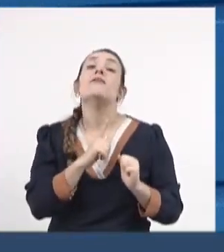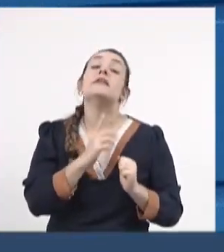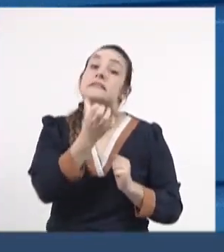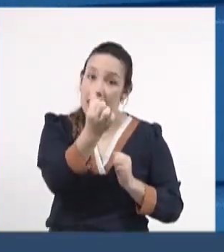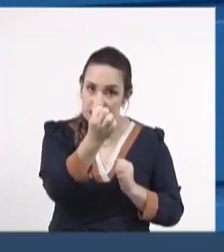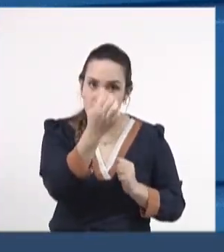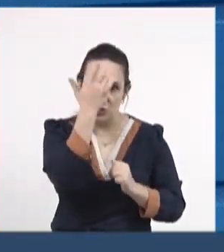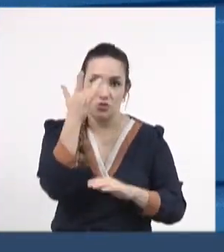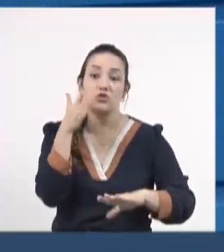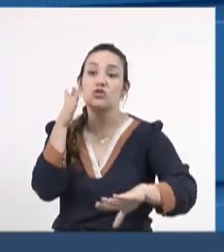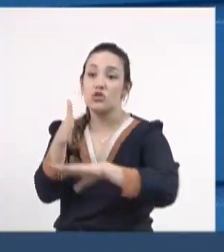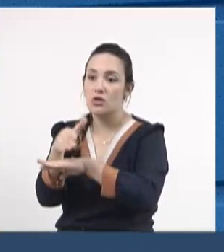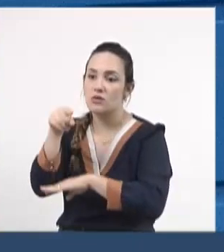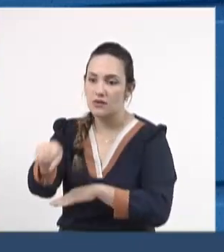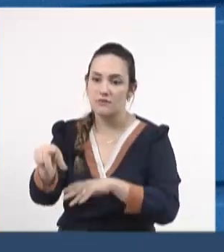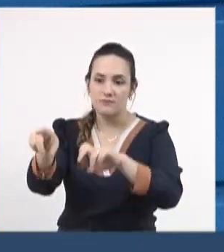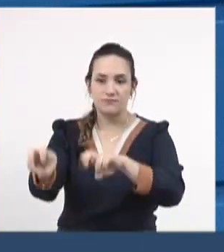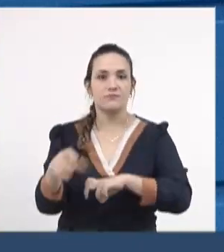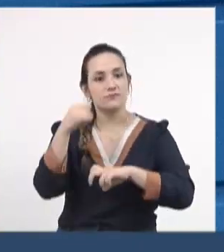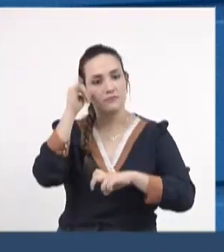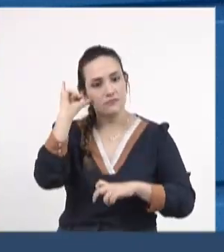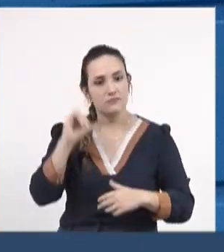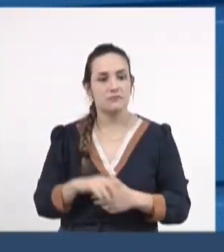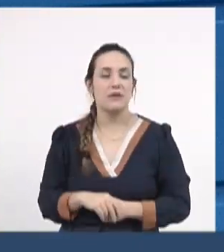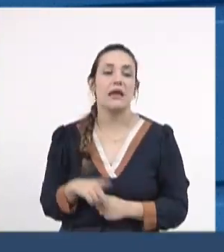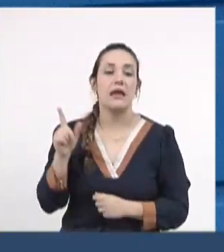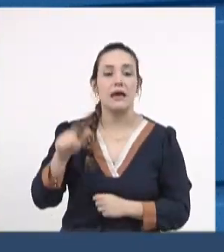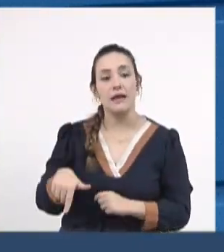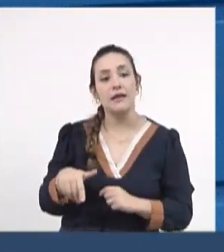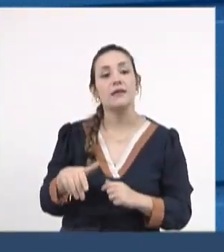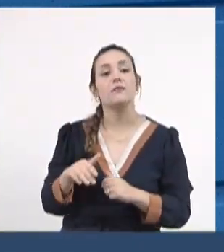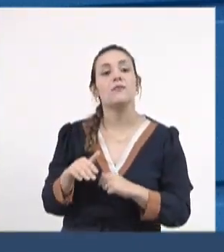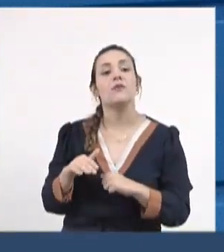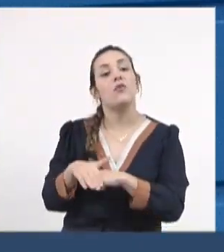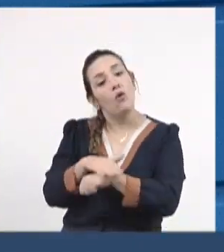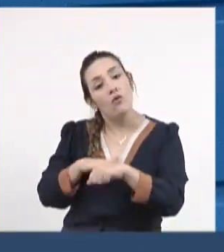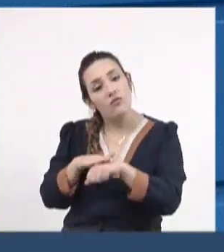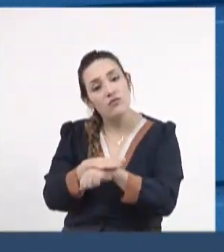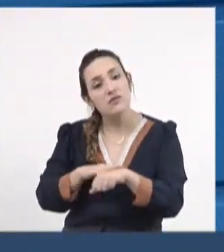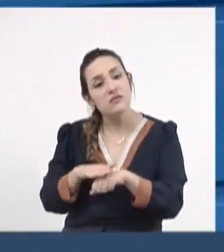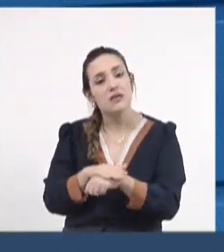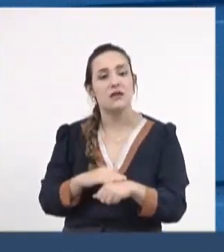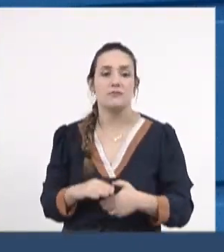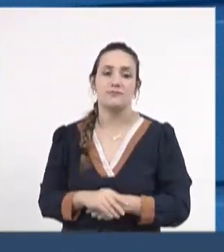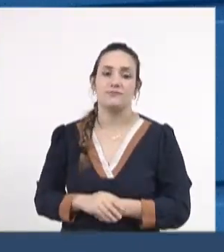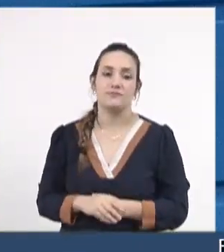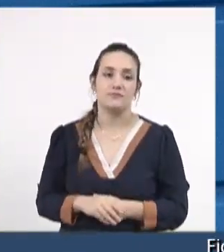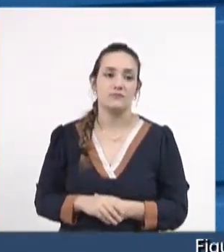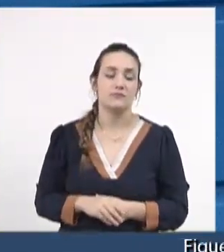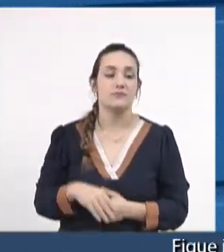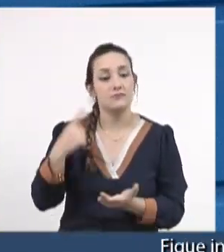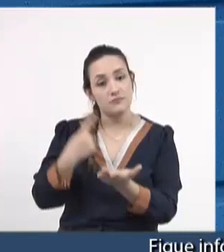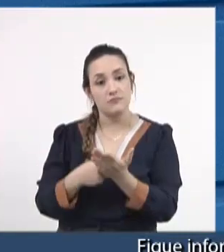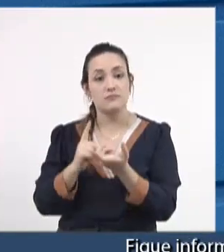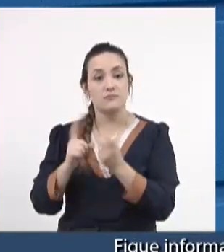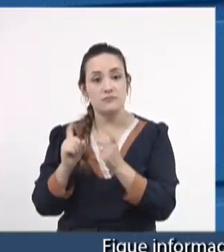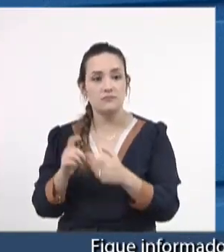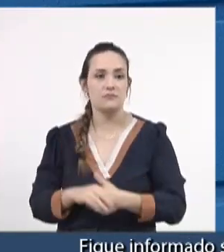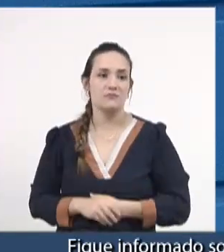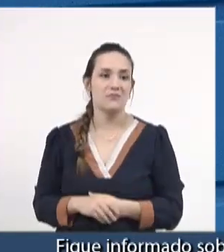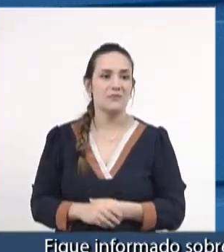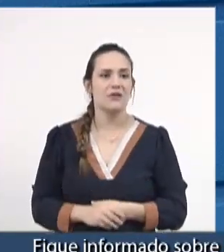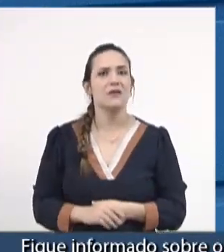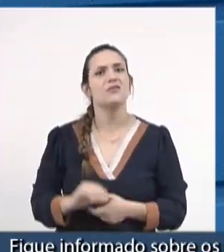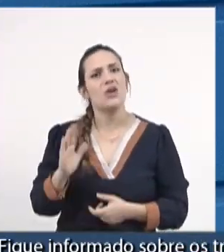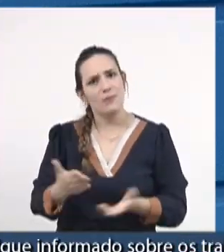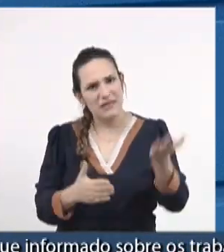lá. E chegando lá, era para levar uma mensagem para os indígenas, porque nós havíamos marcado uma reunião com a presidente da